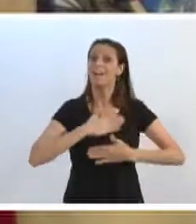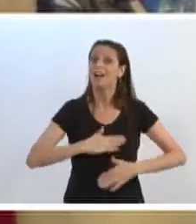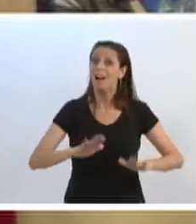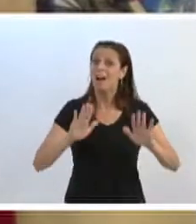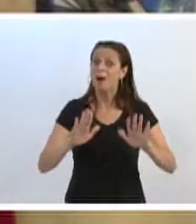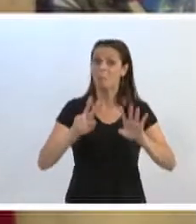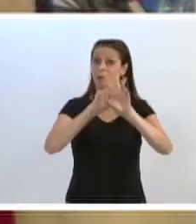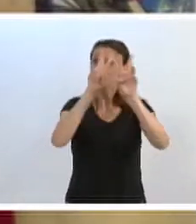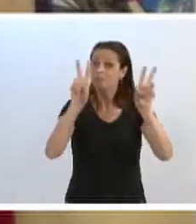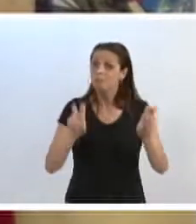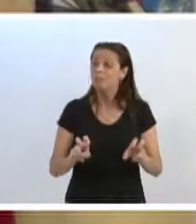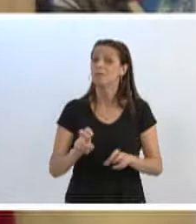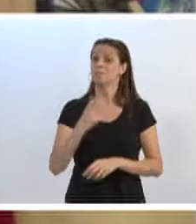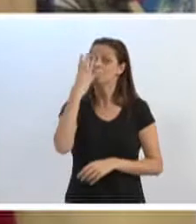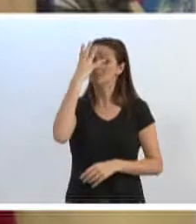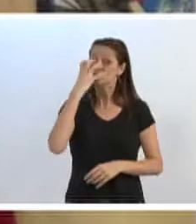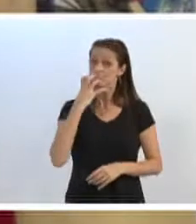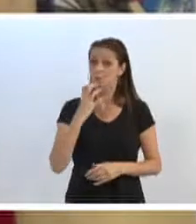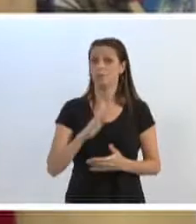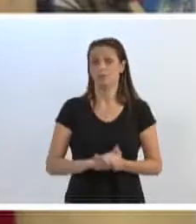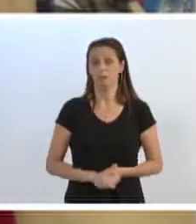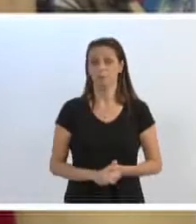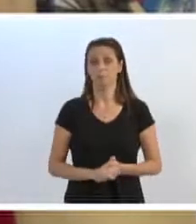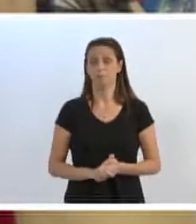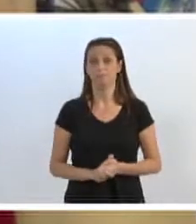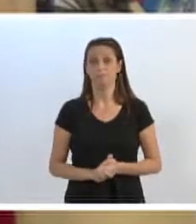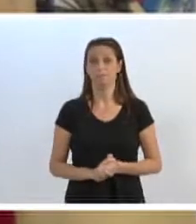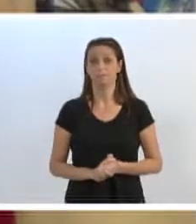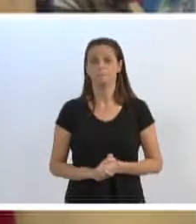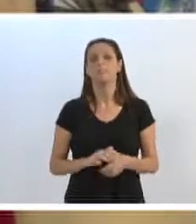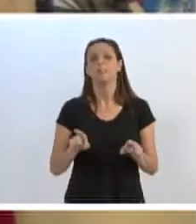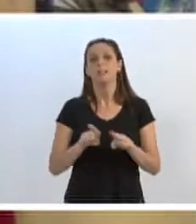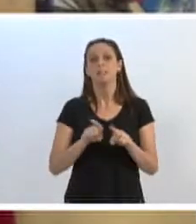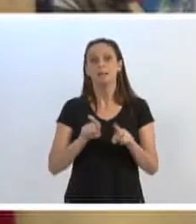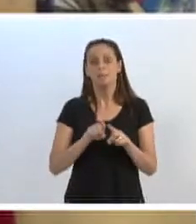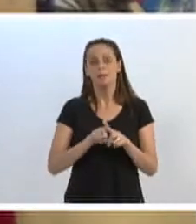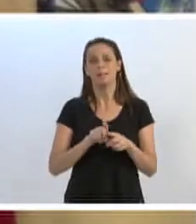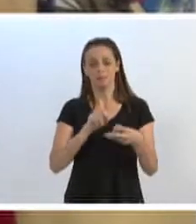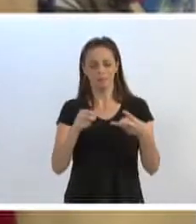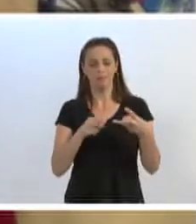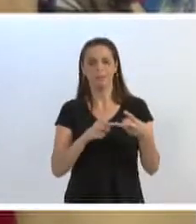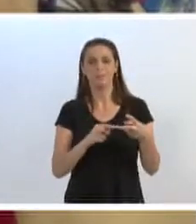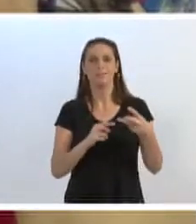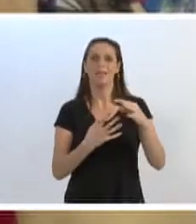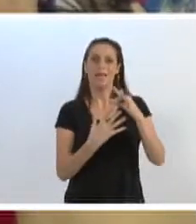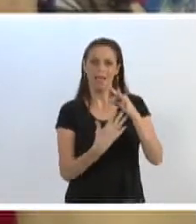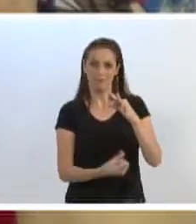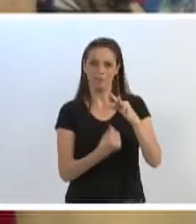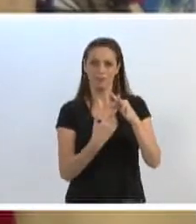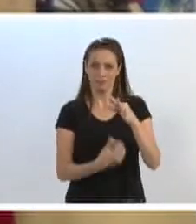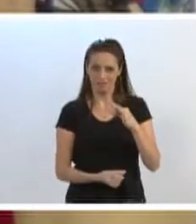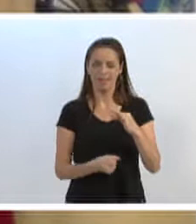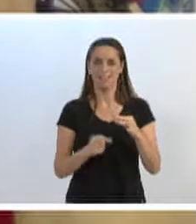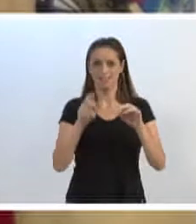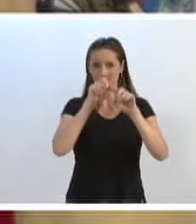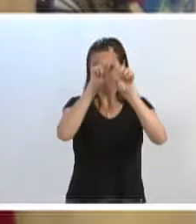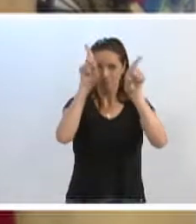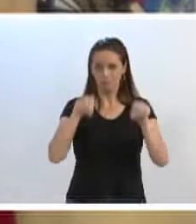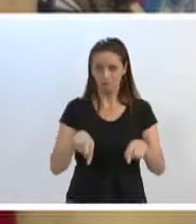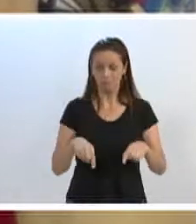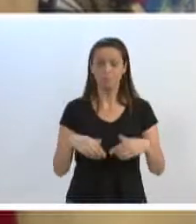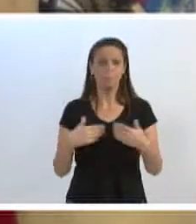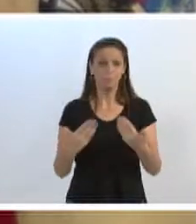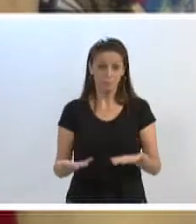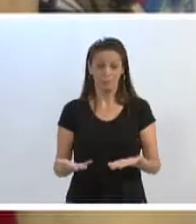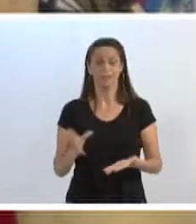assuntos. Mas eu vejo, e eu quero já entrar aqui no assunto também do FGTS dos servidores, e entrar na seguinte situação, que eu acho que mais do que